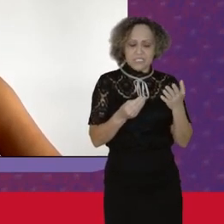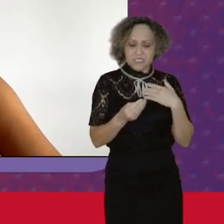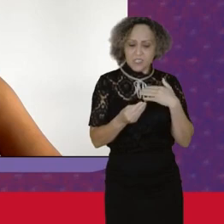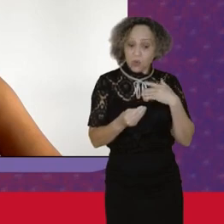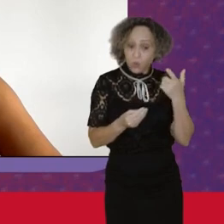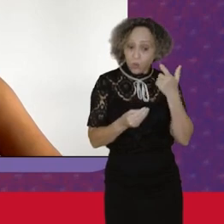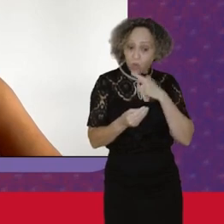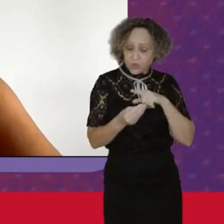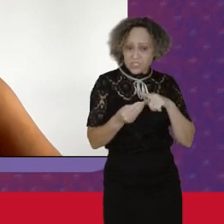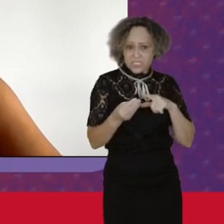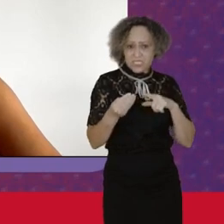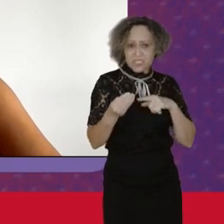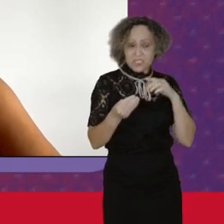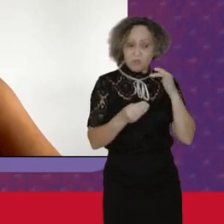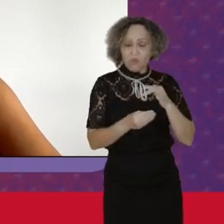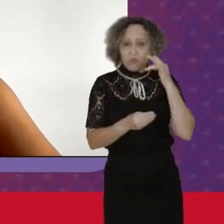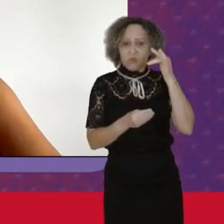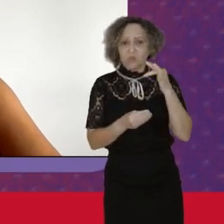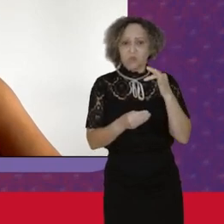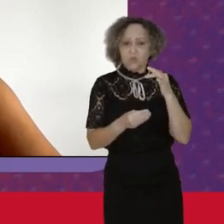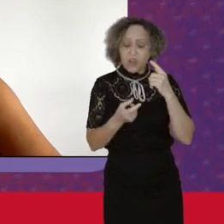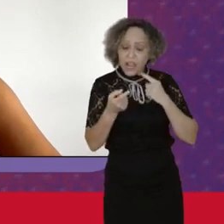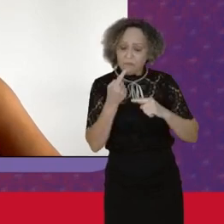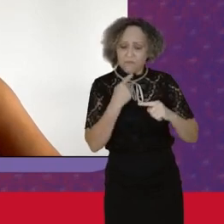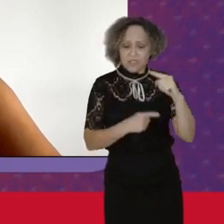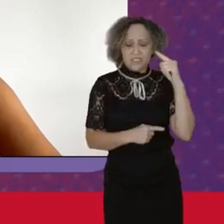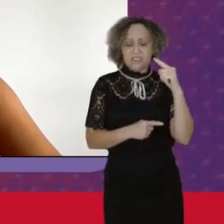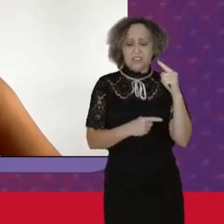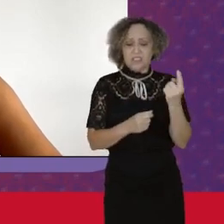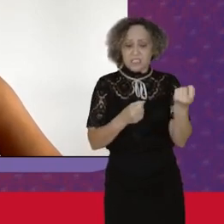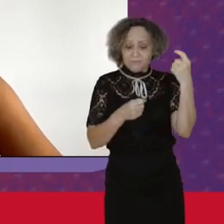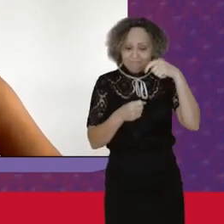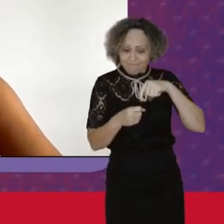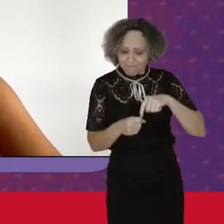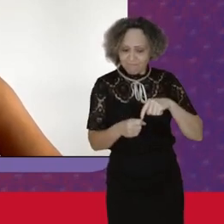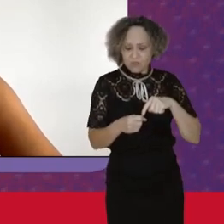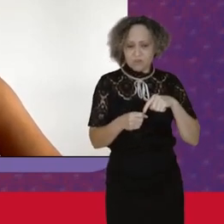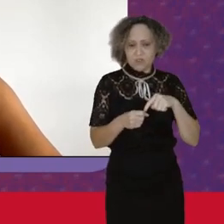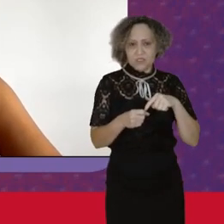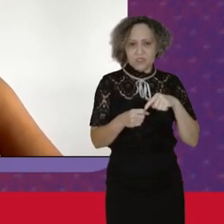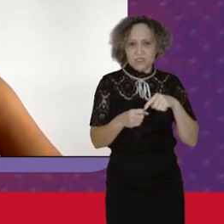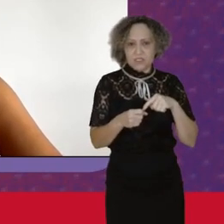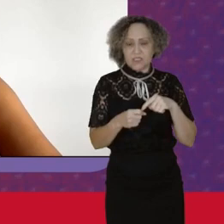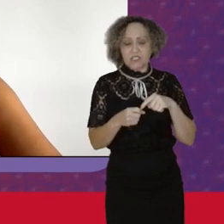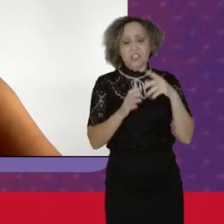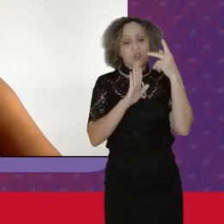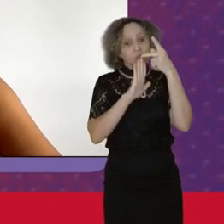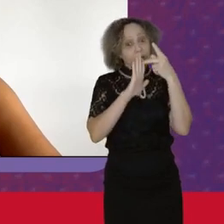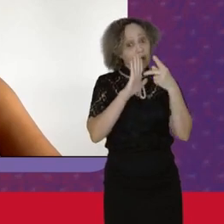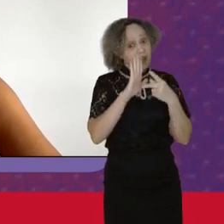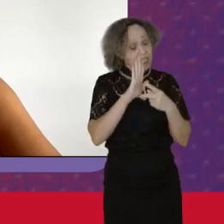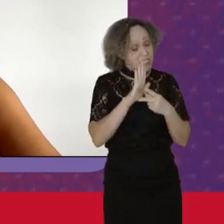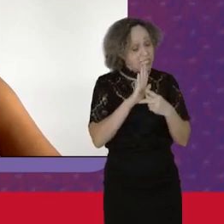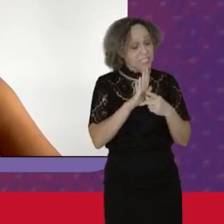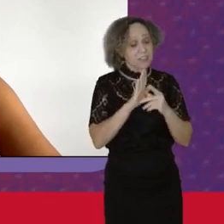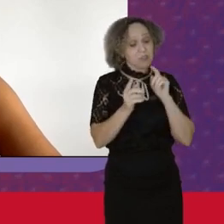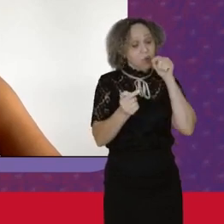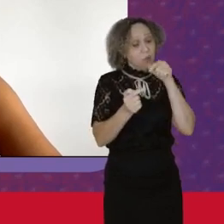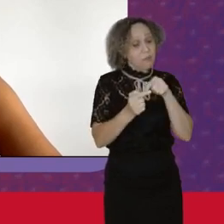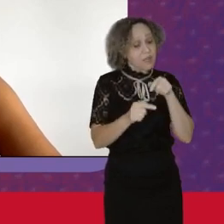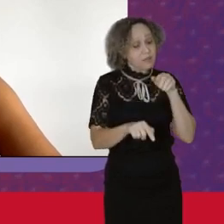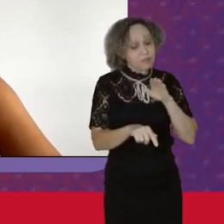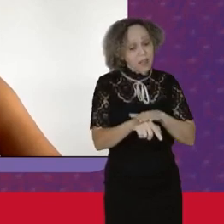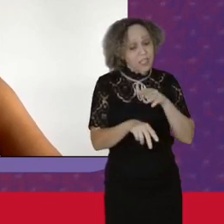conseguir, possivelmente, futuramente, ir avançando numa retomada de um projeto, né, mais popular para o Brasil,